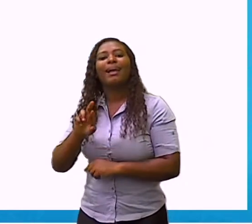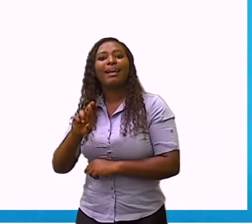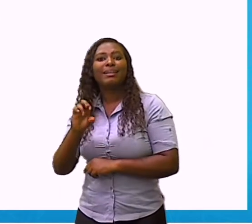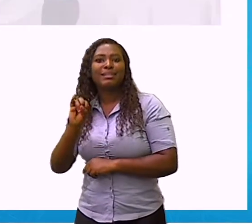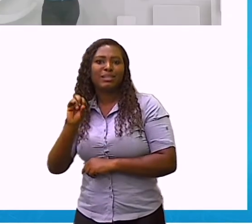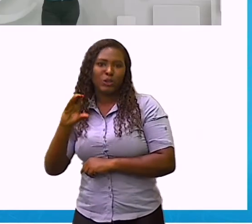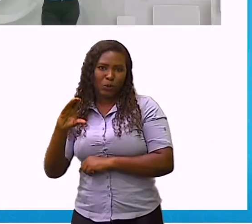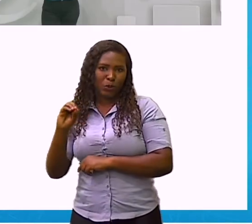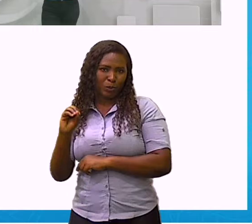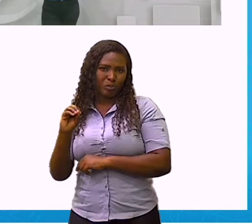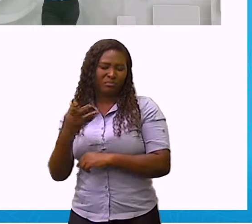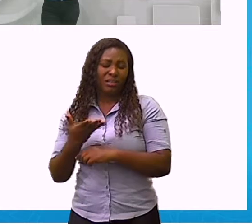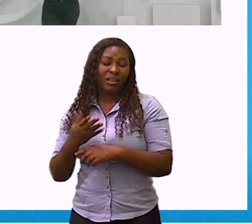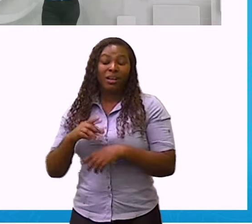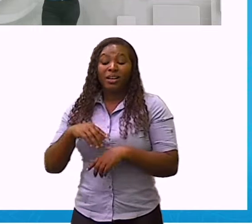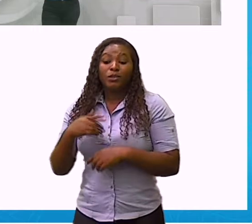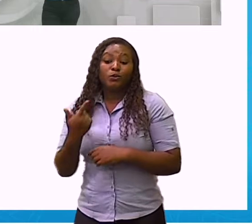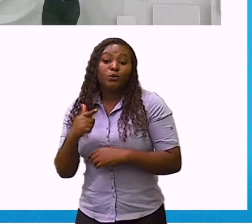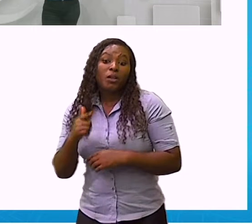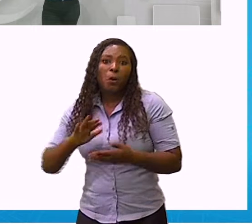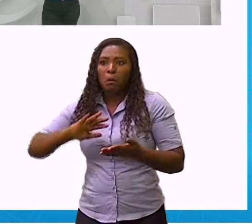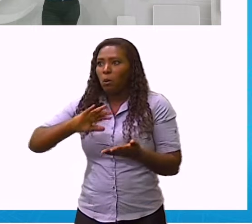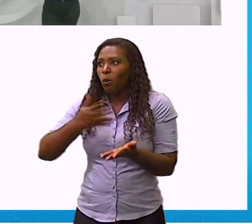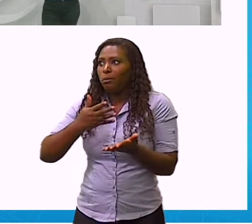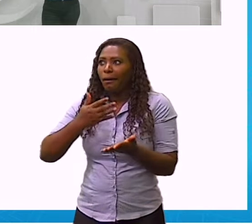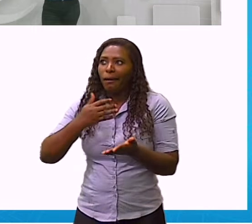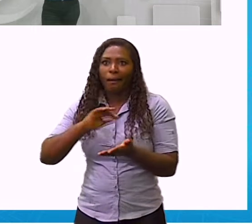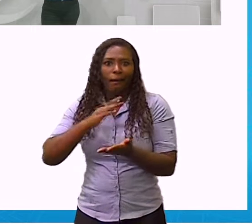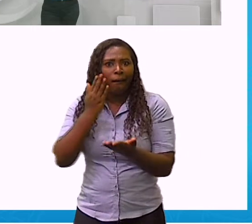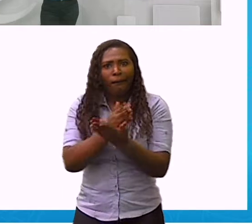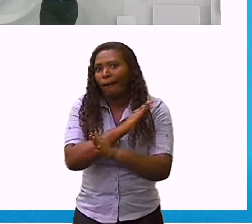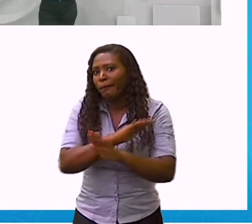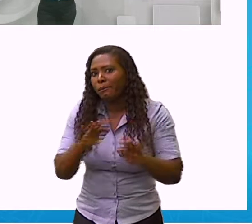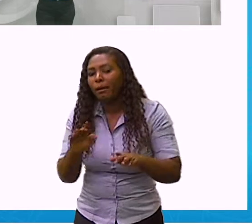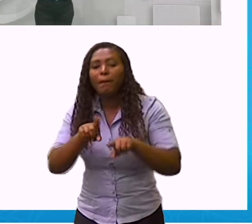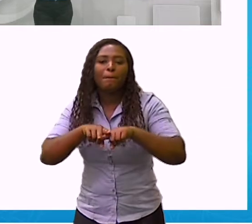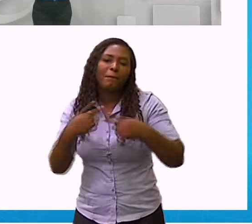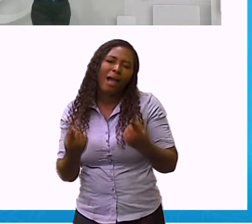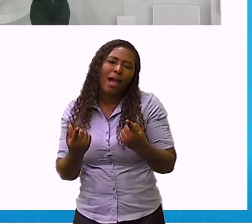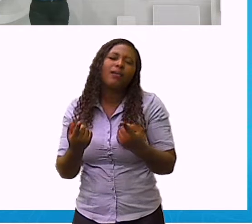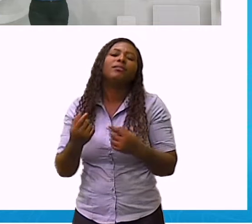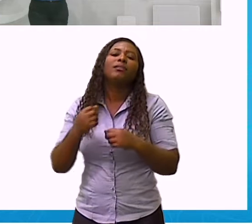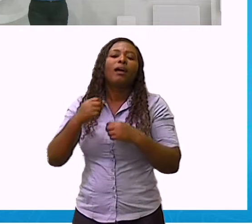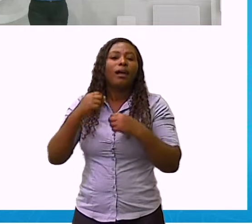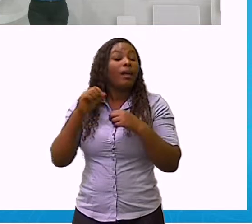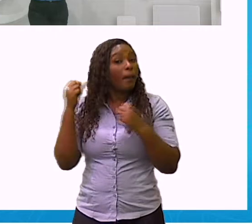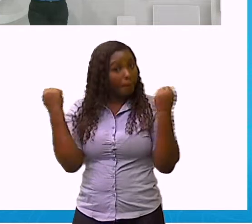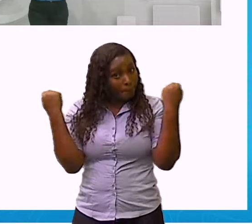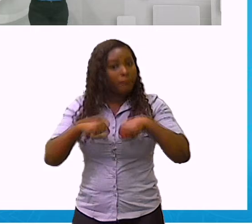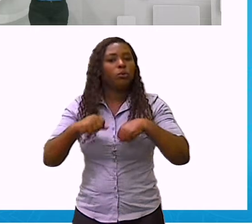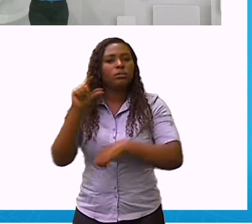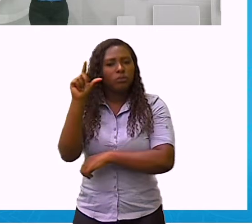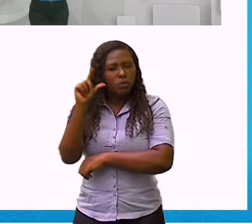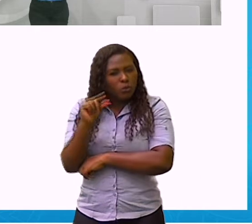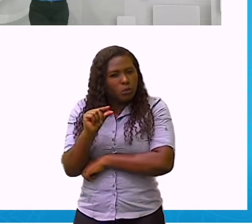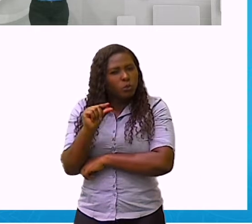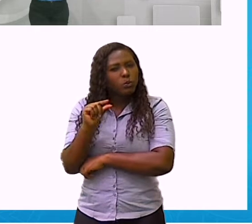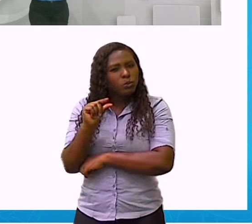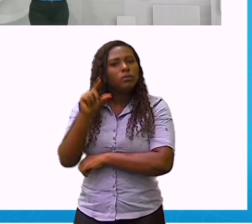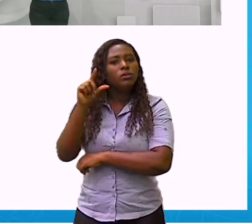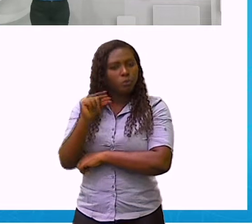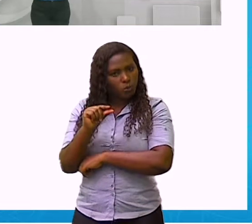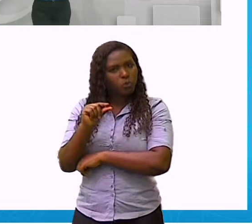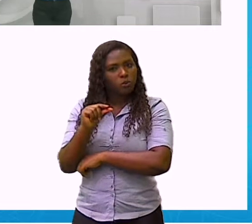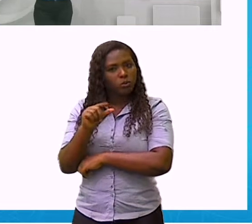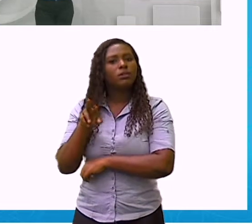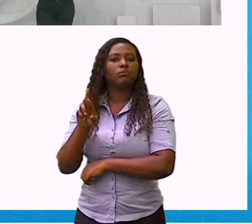eliminá-lo, mas tem como diminuí-lo. Mas qual será a real